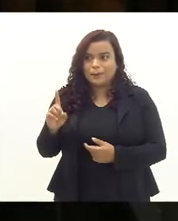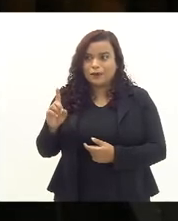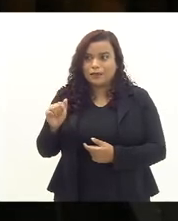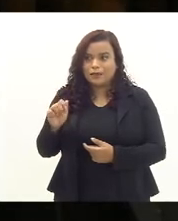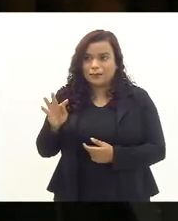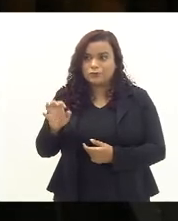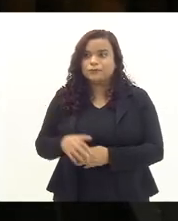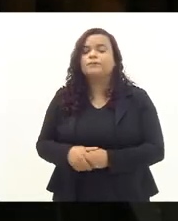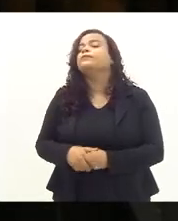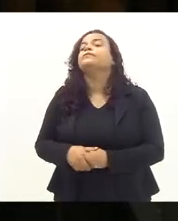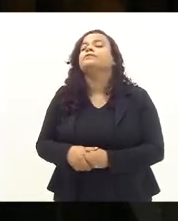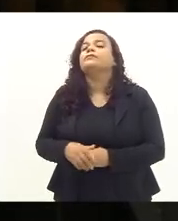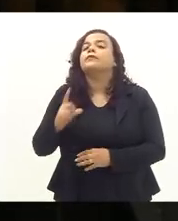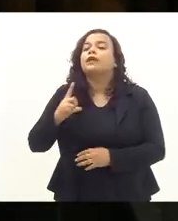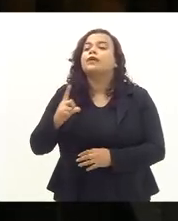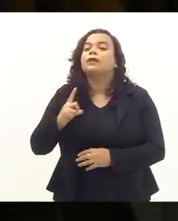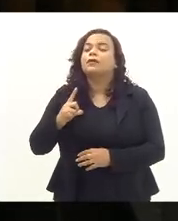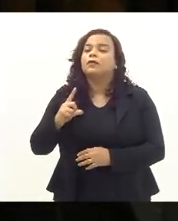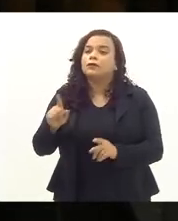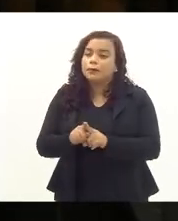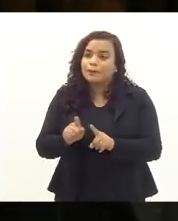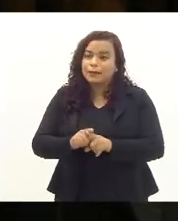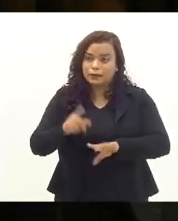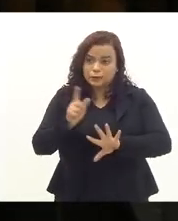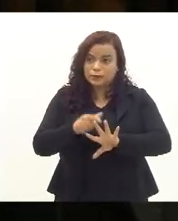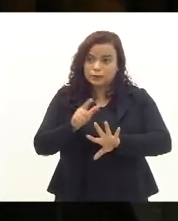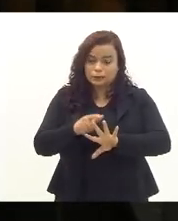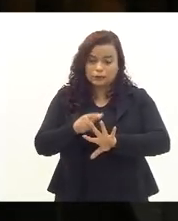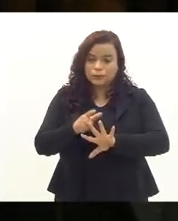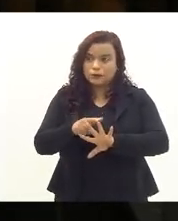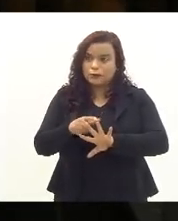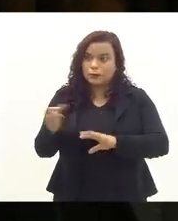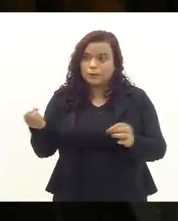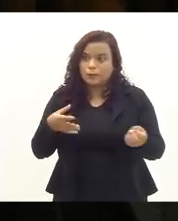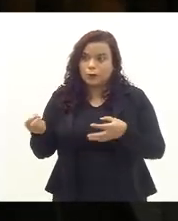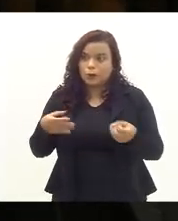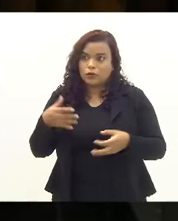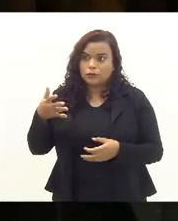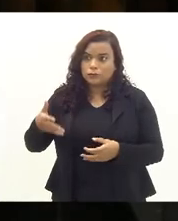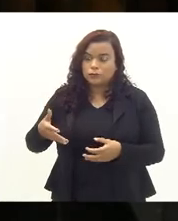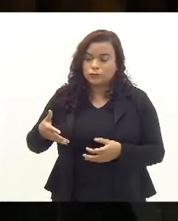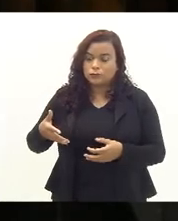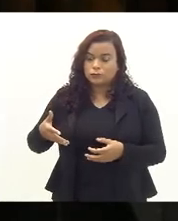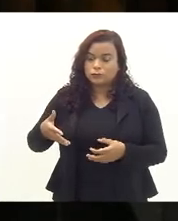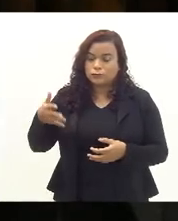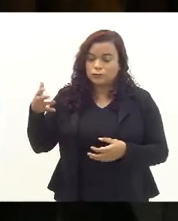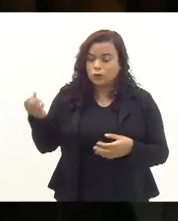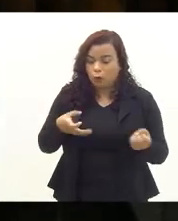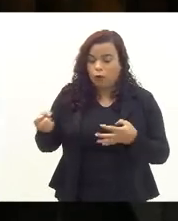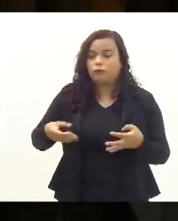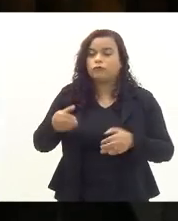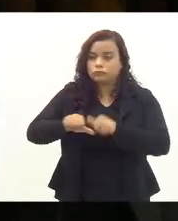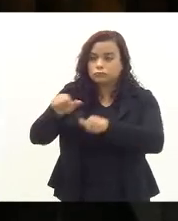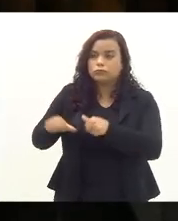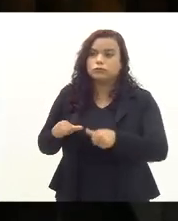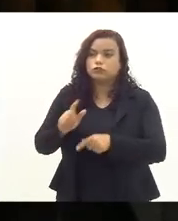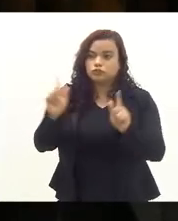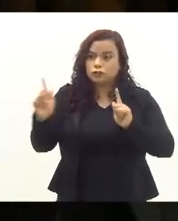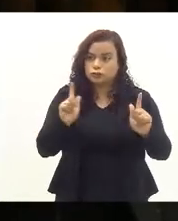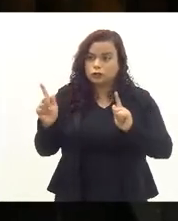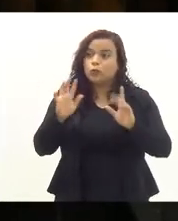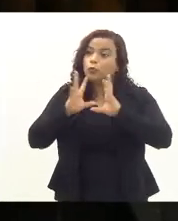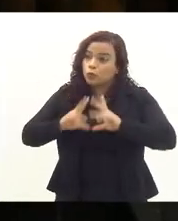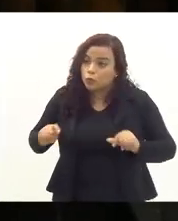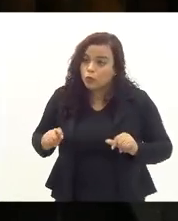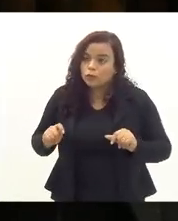eixo de modernização de gestão que também sumiu aí fez bem o governo sumir com ele